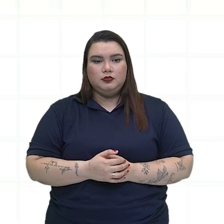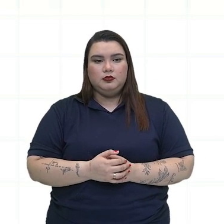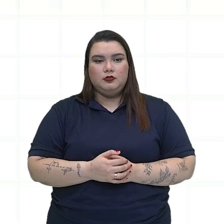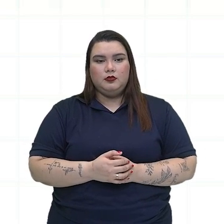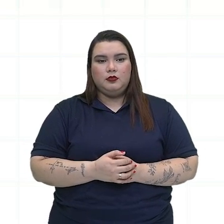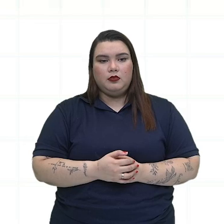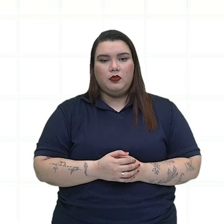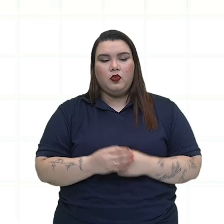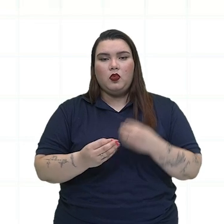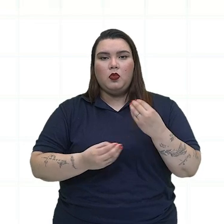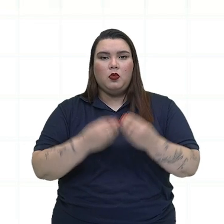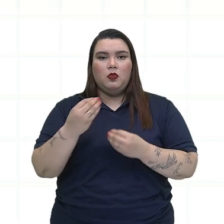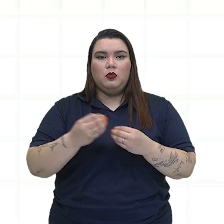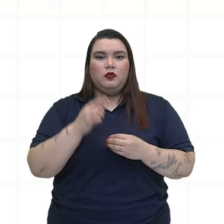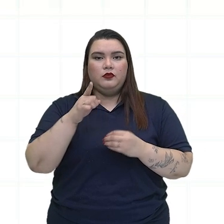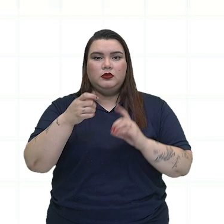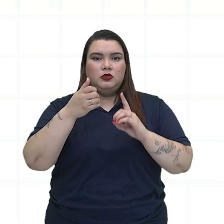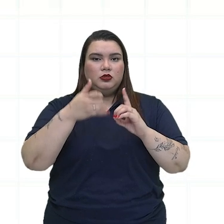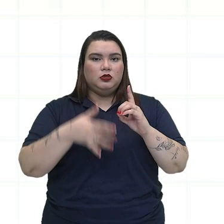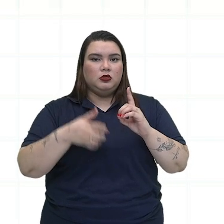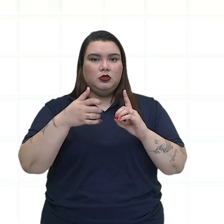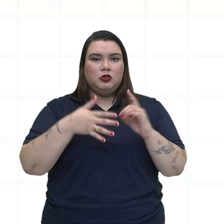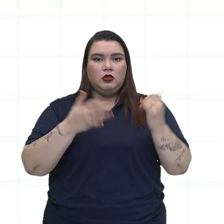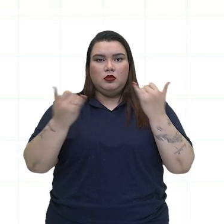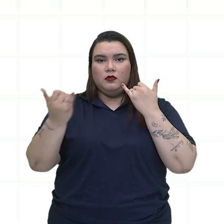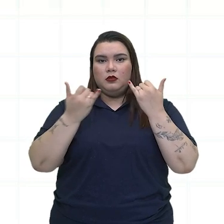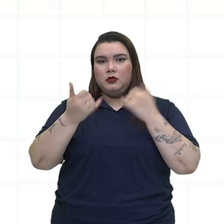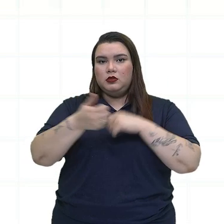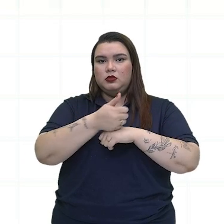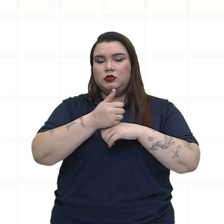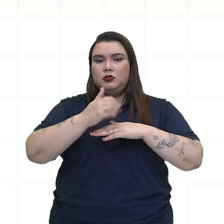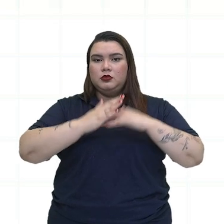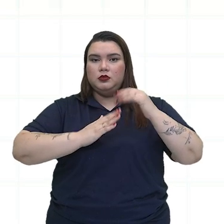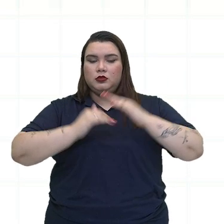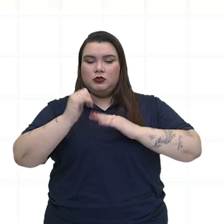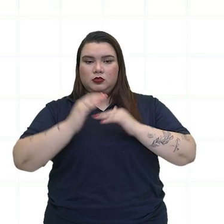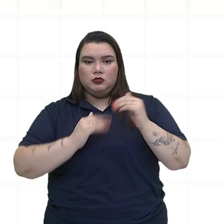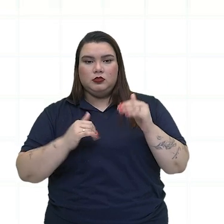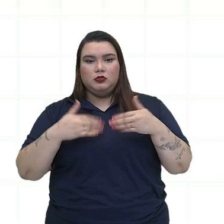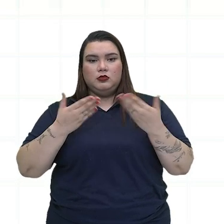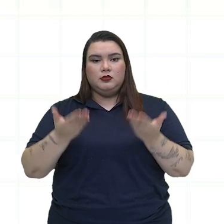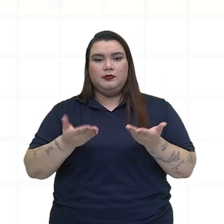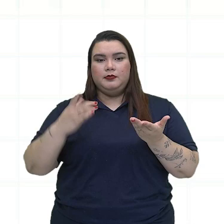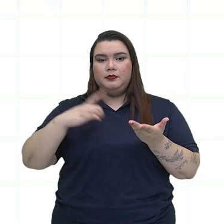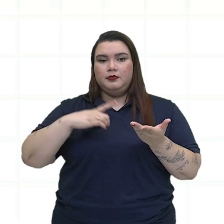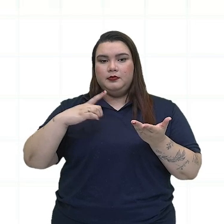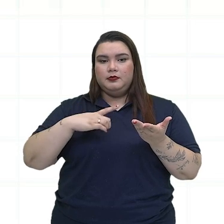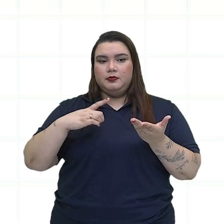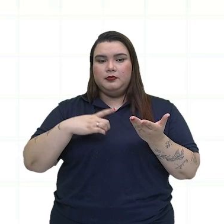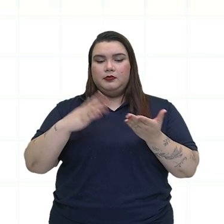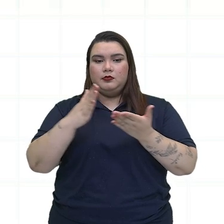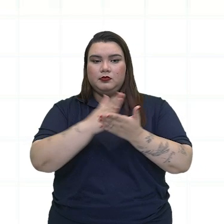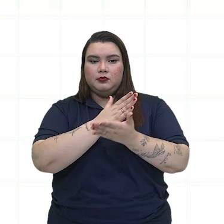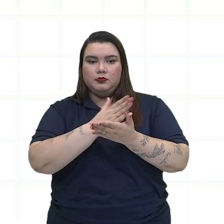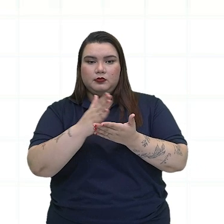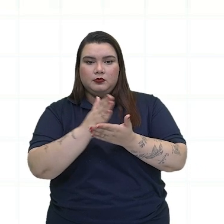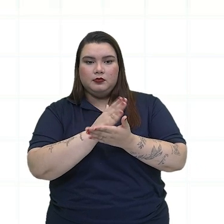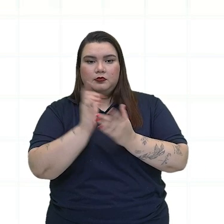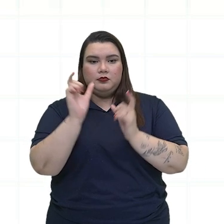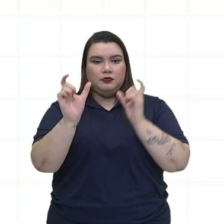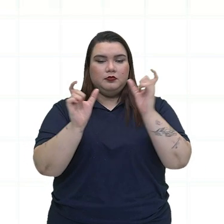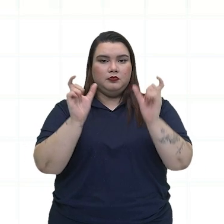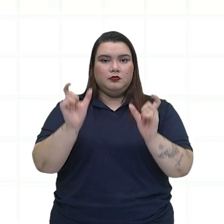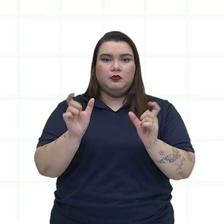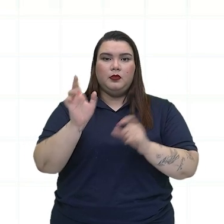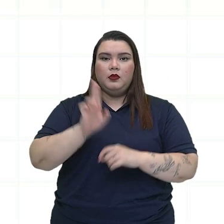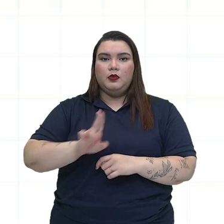Como é que você descreve as suas informações profissionais? E aqui nós temos alguns termos que